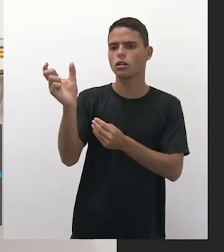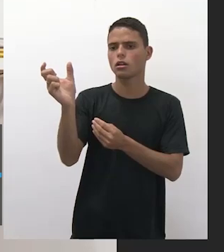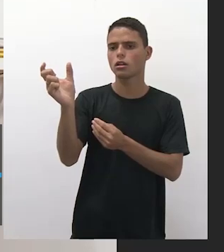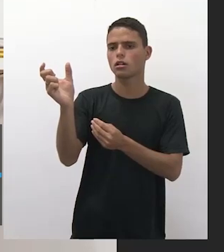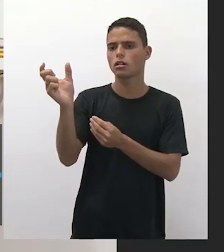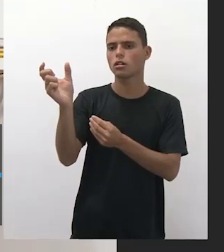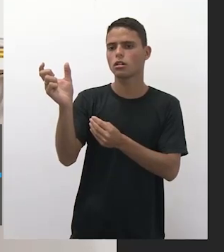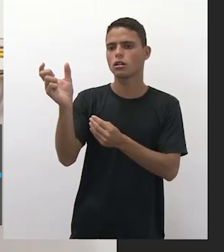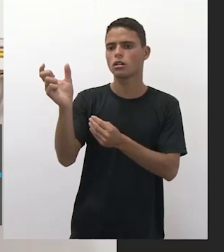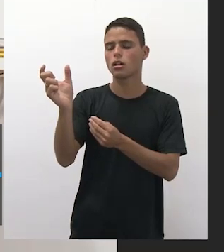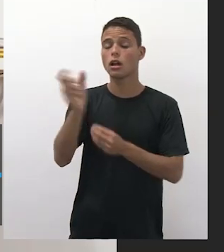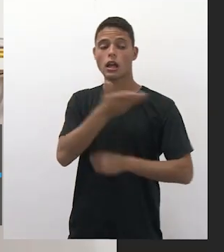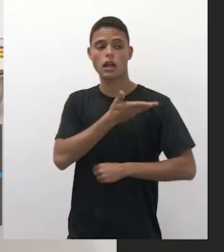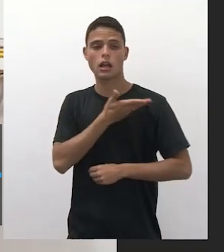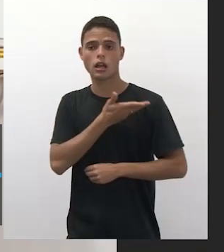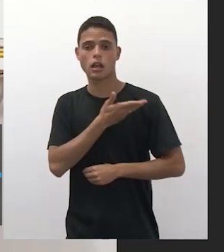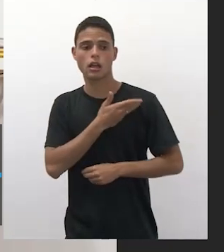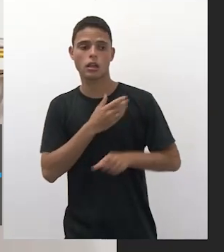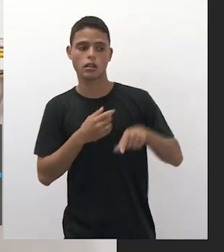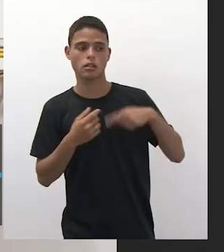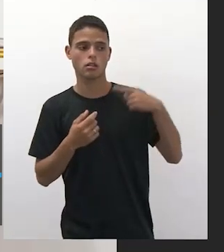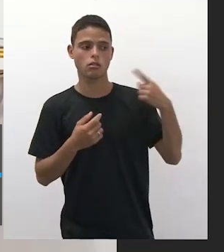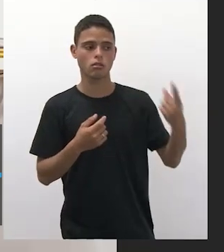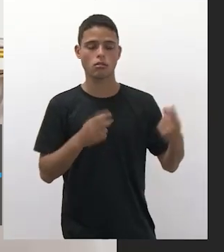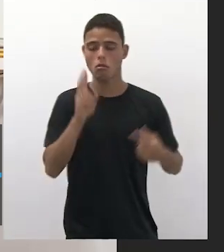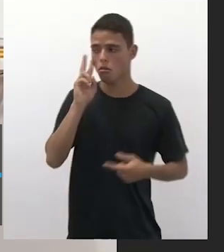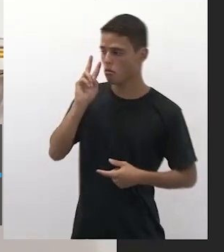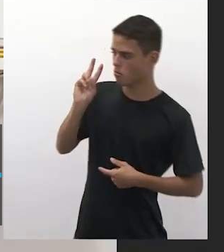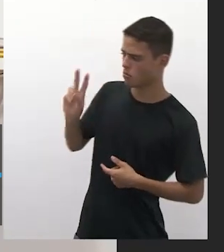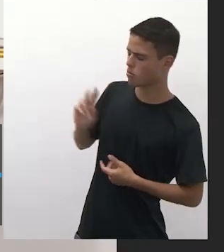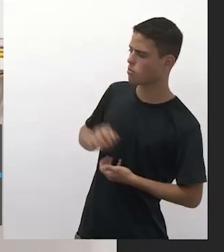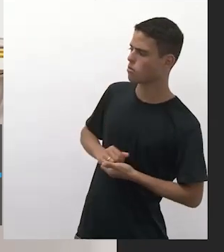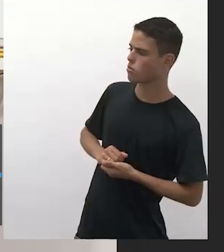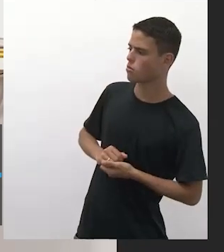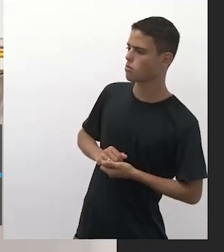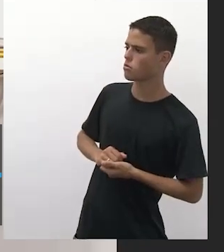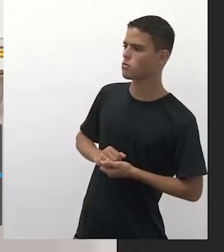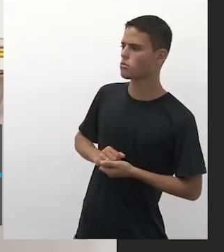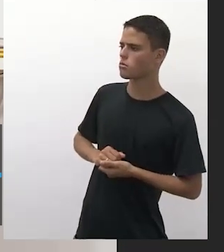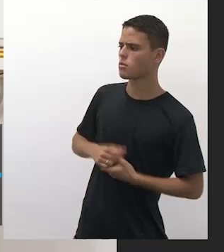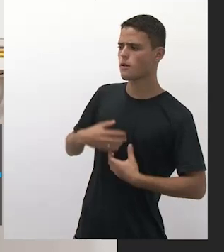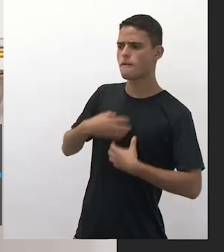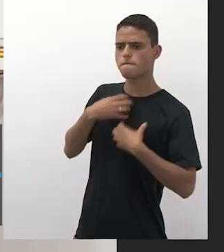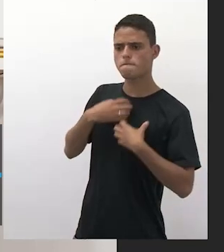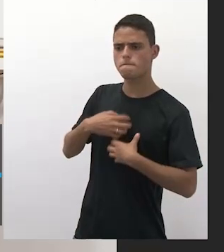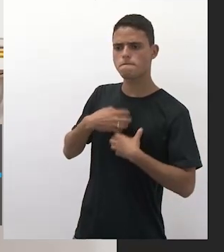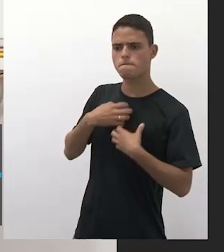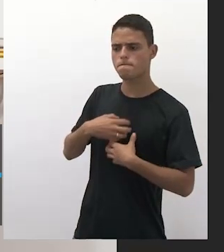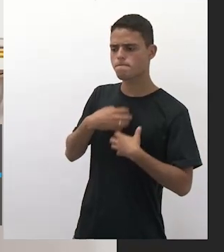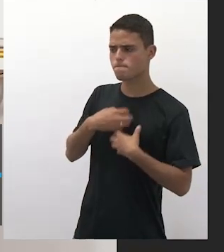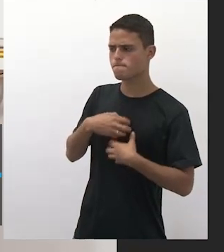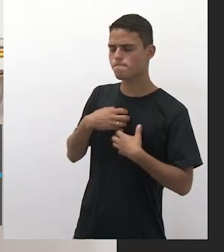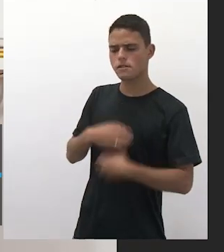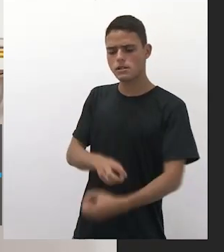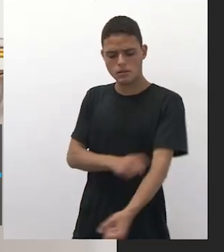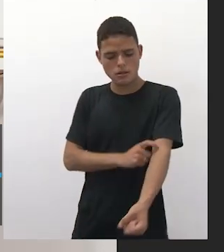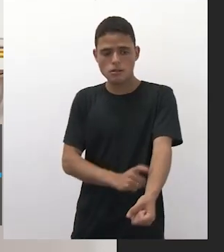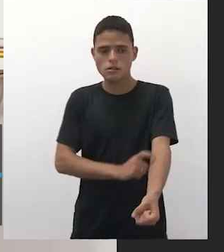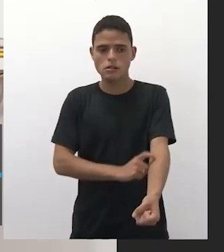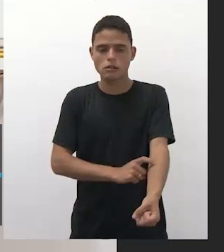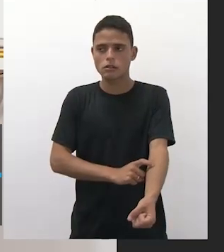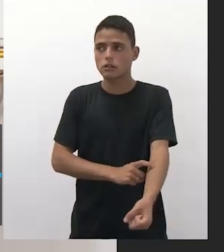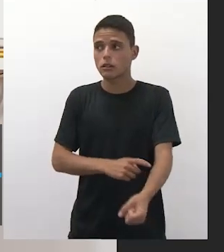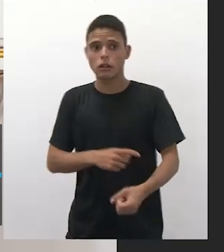a coleguinha do lado, eu fiquei um tempão e ela olhando para minha cara com aquela cara de brava, né? Eu falei assim, ai meu Deus, e agora?